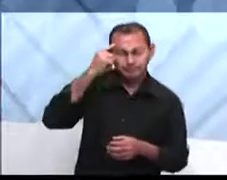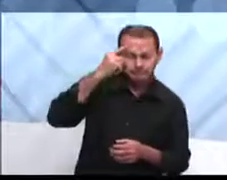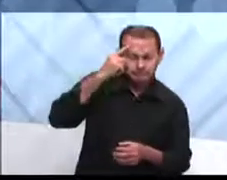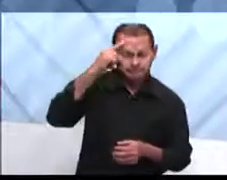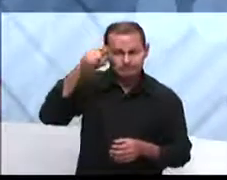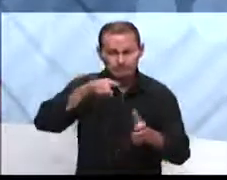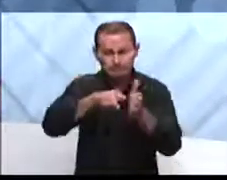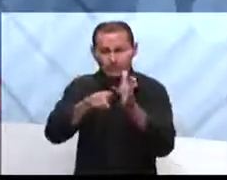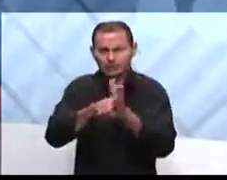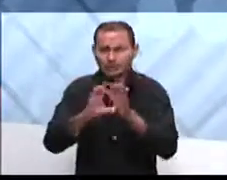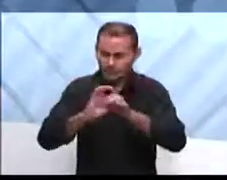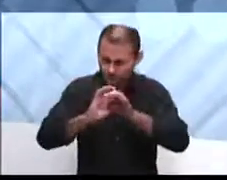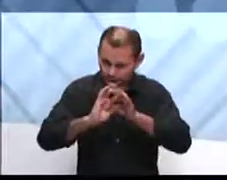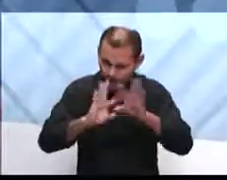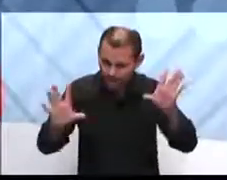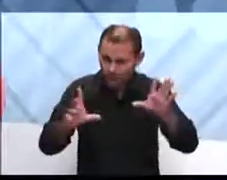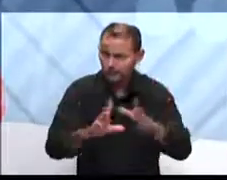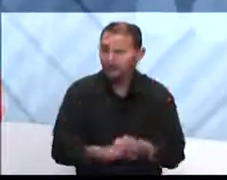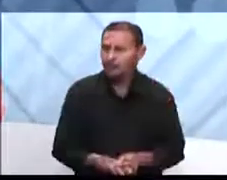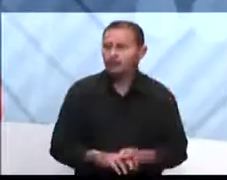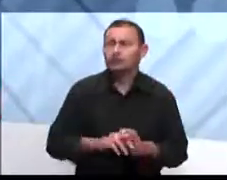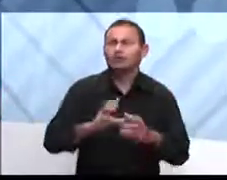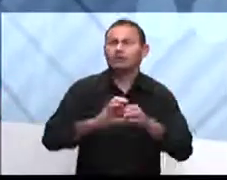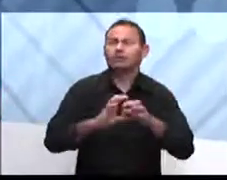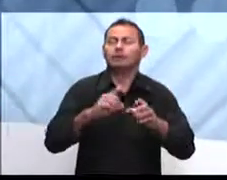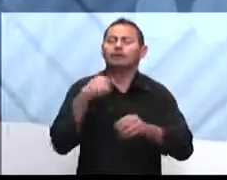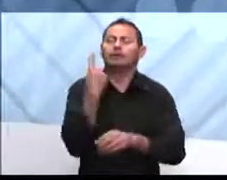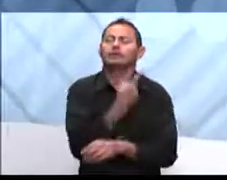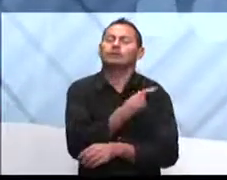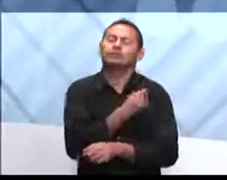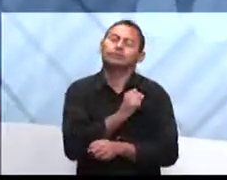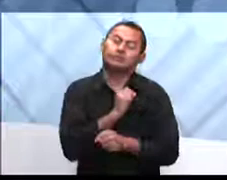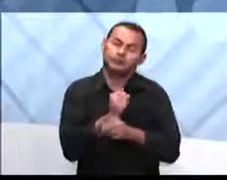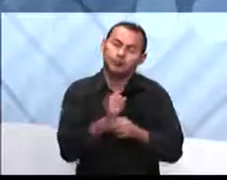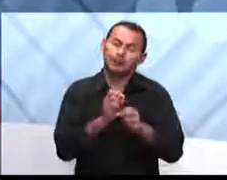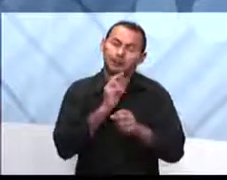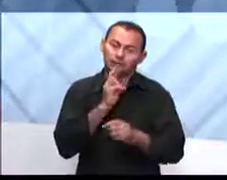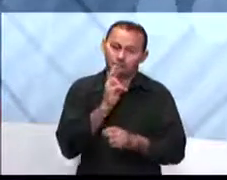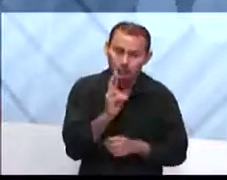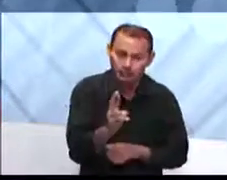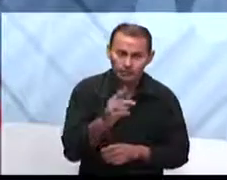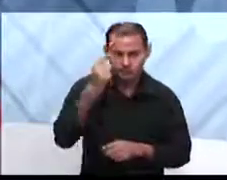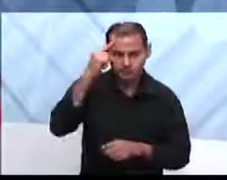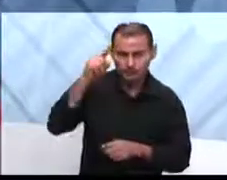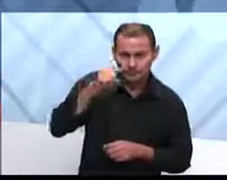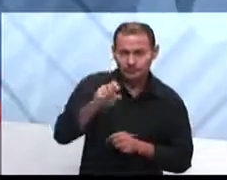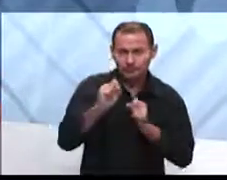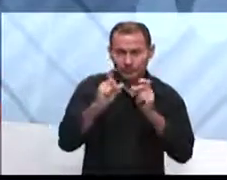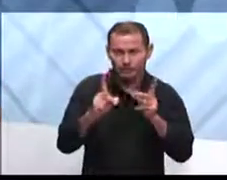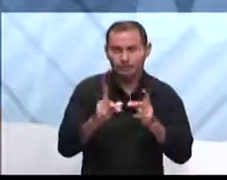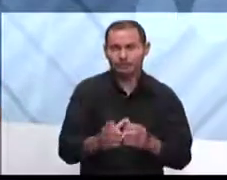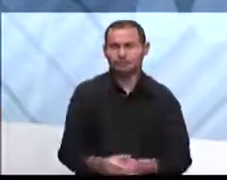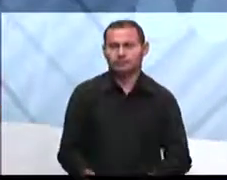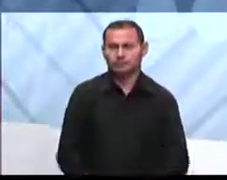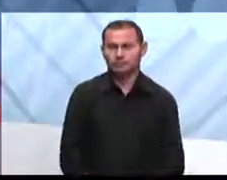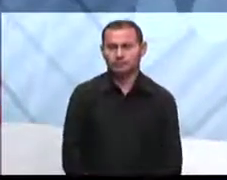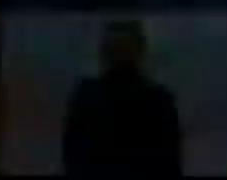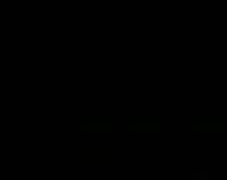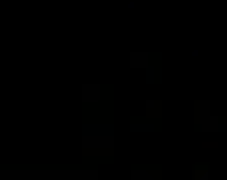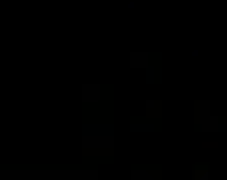dúvidas, perguntas, fiquem à vontade e aí estaremos aí respondendo a dúvida de vocês. Vamos lá.